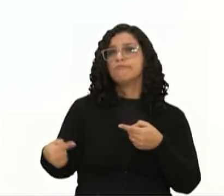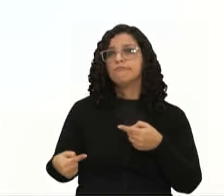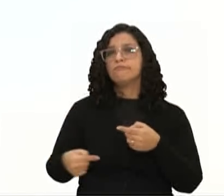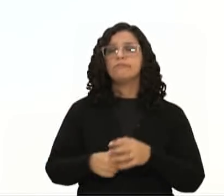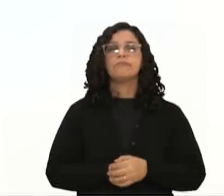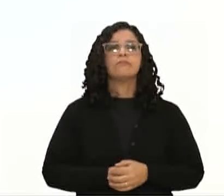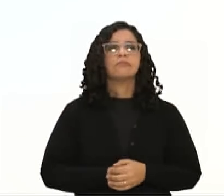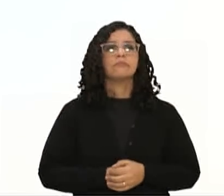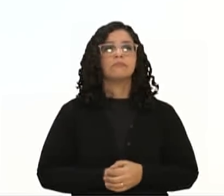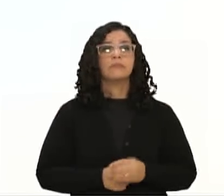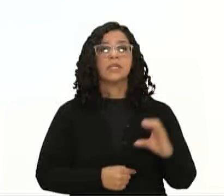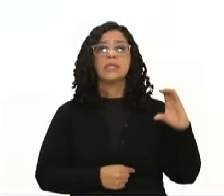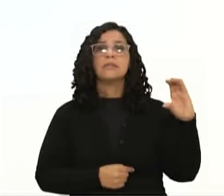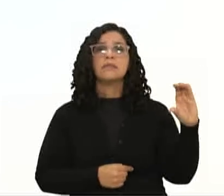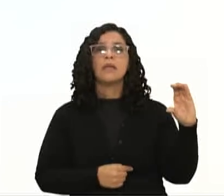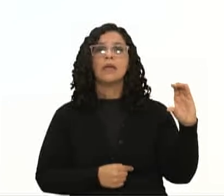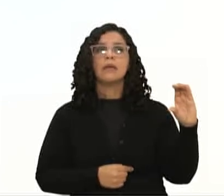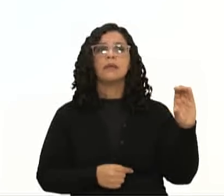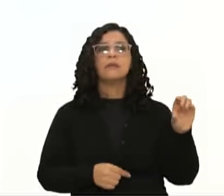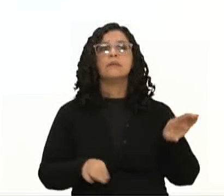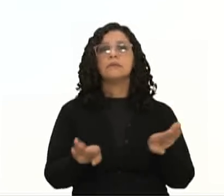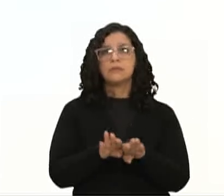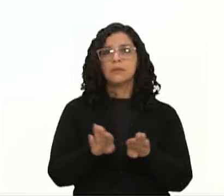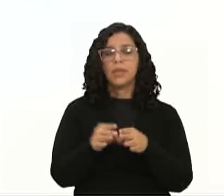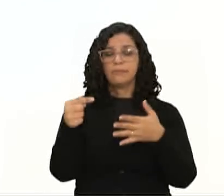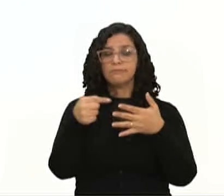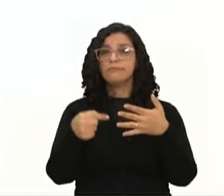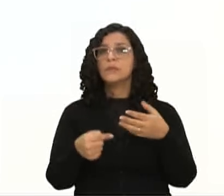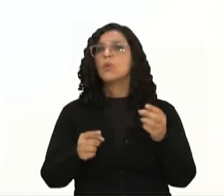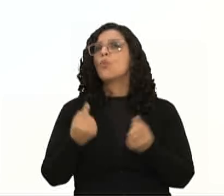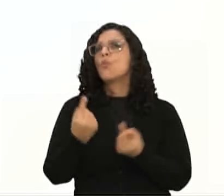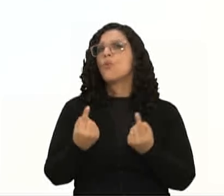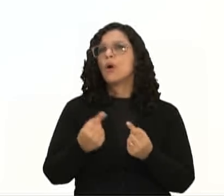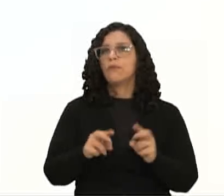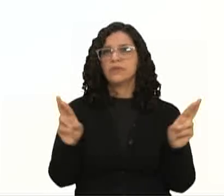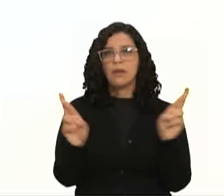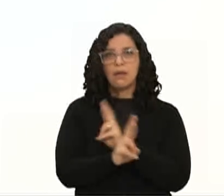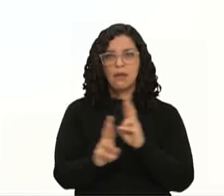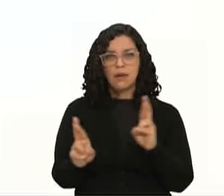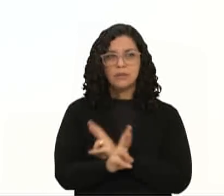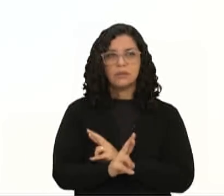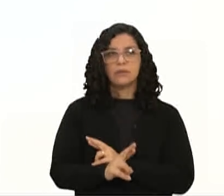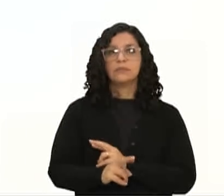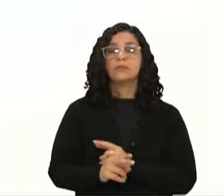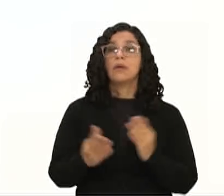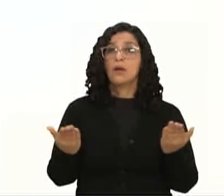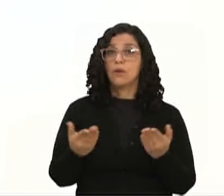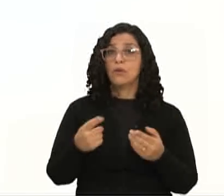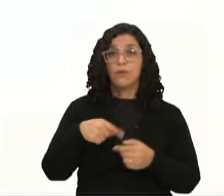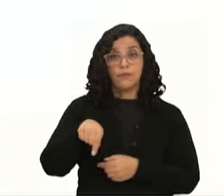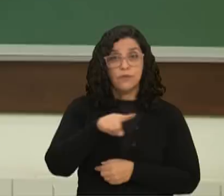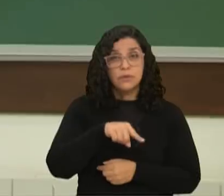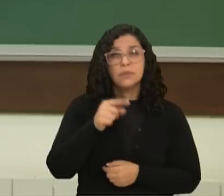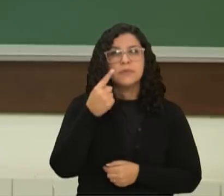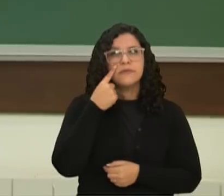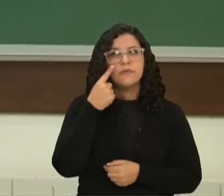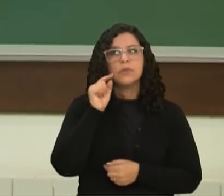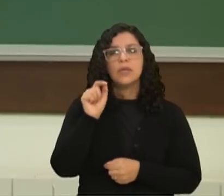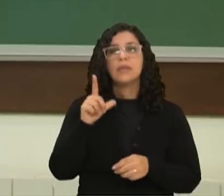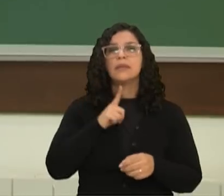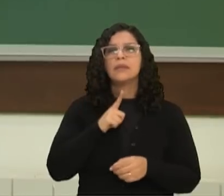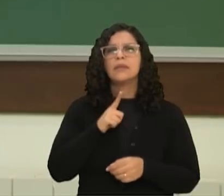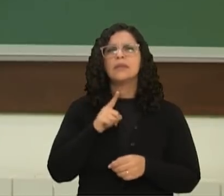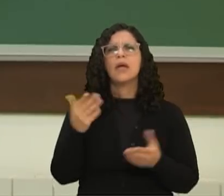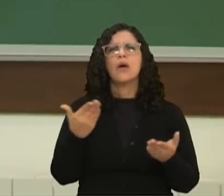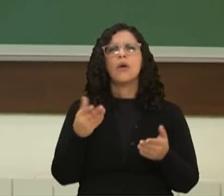relacionar ali com o significado. Out of mind, também uma das três opções. Gente, olha, tente